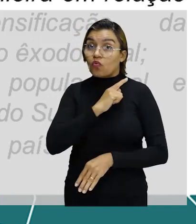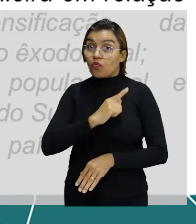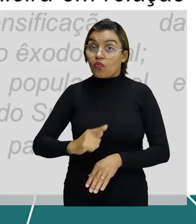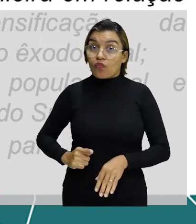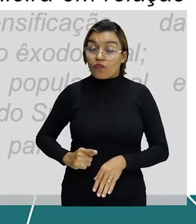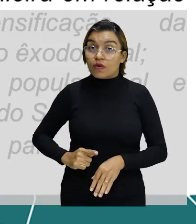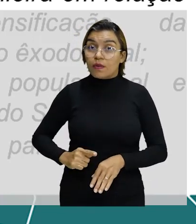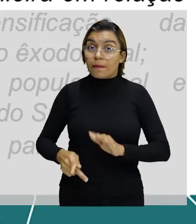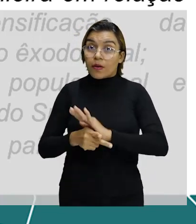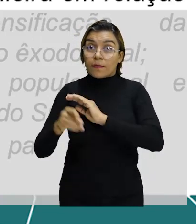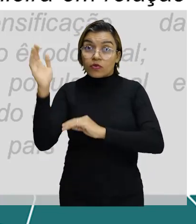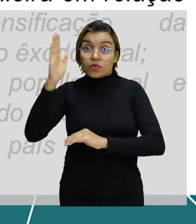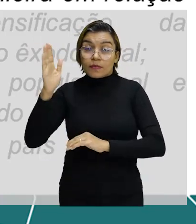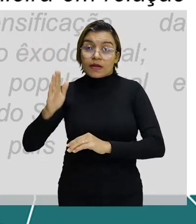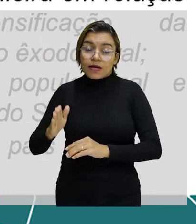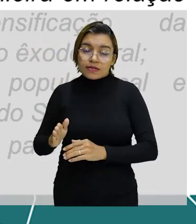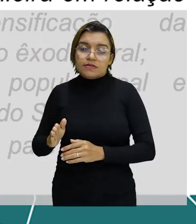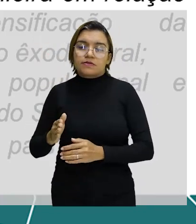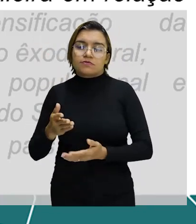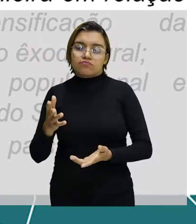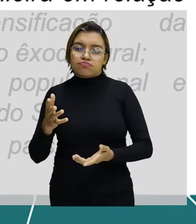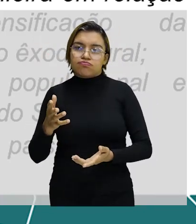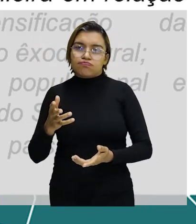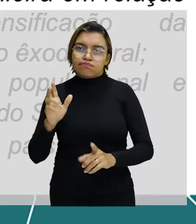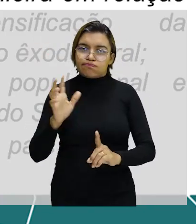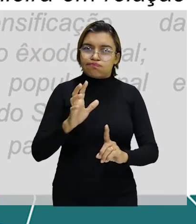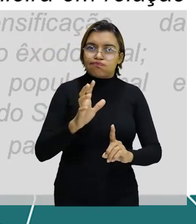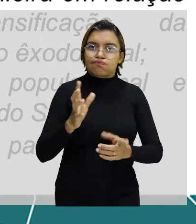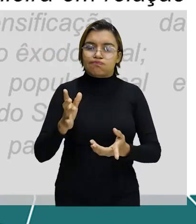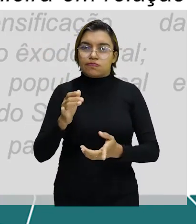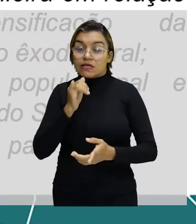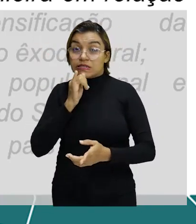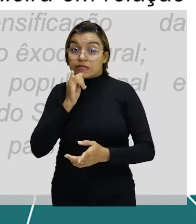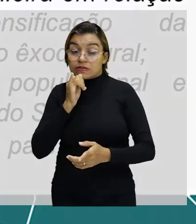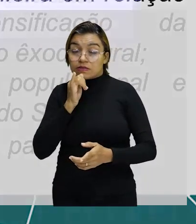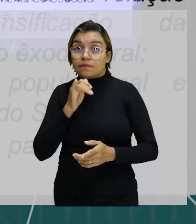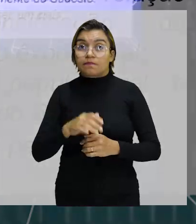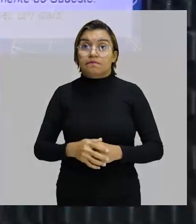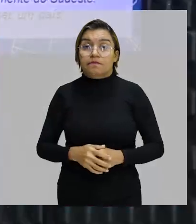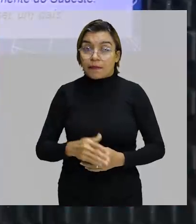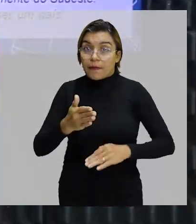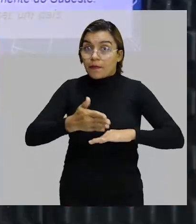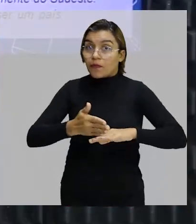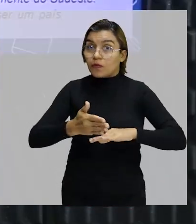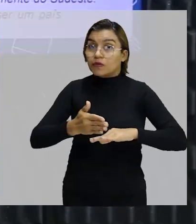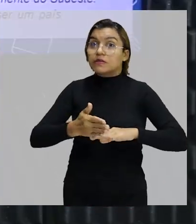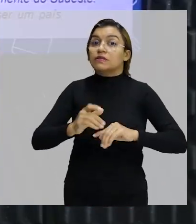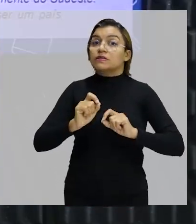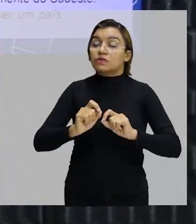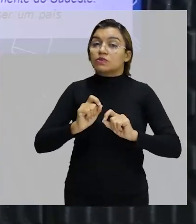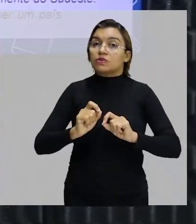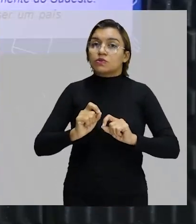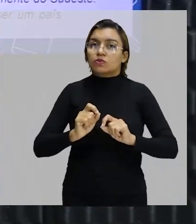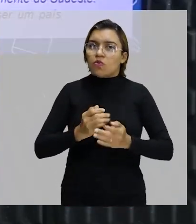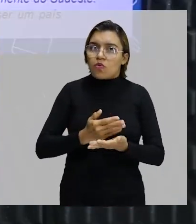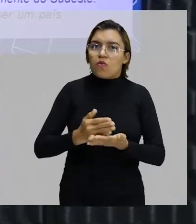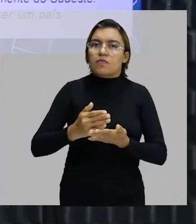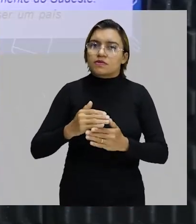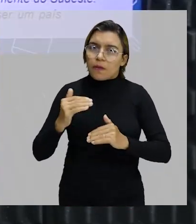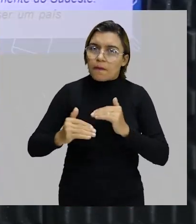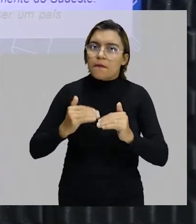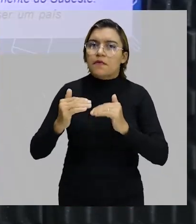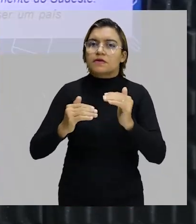fazer um grande investimento, né, nas indústrias aí de base para modernizar o parque industrial brasileiro e, consequentemente, aí, iniciar esse processo